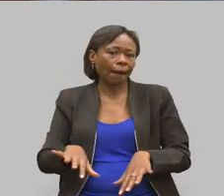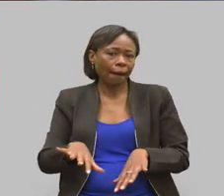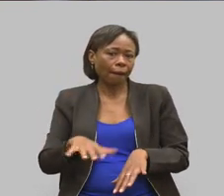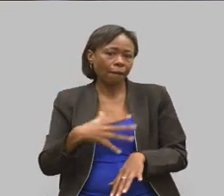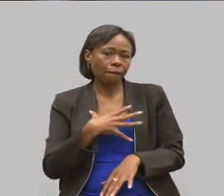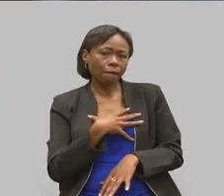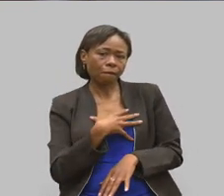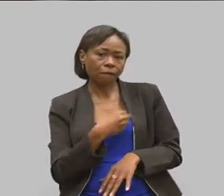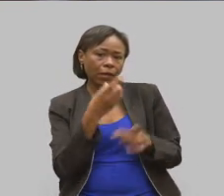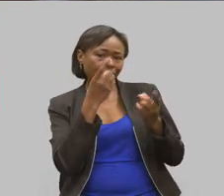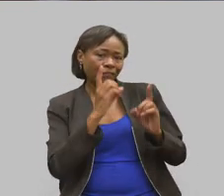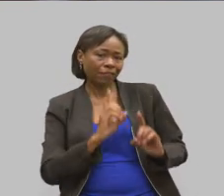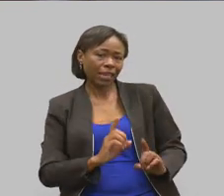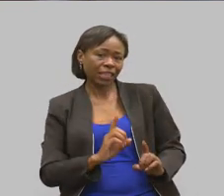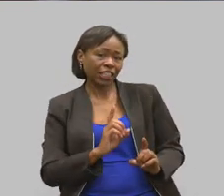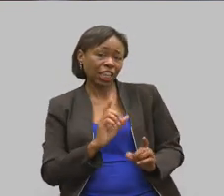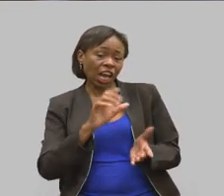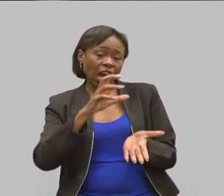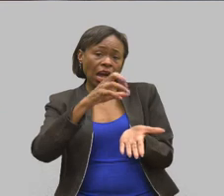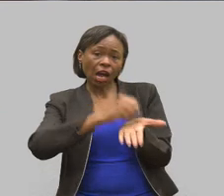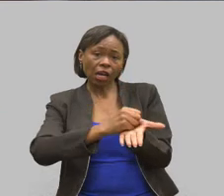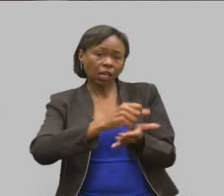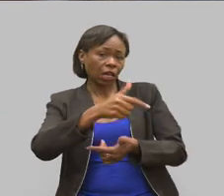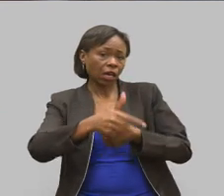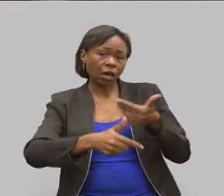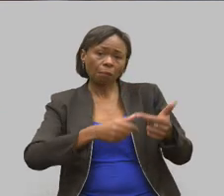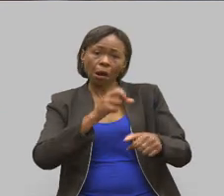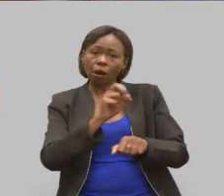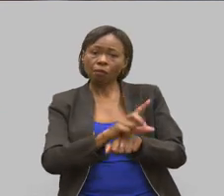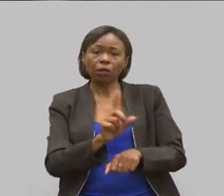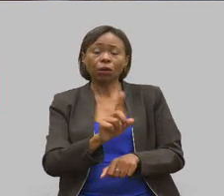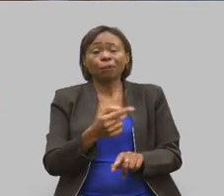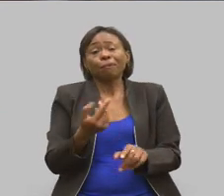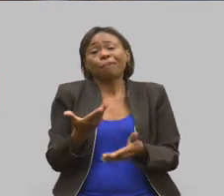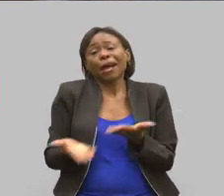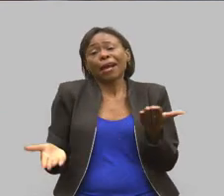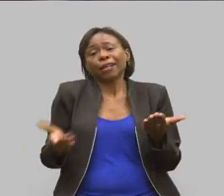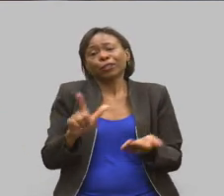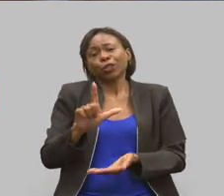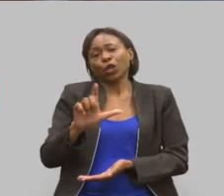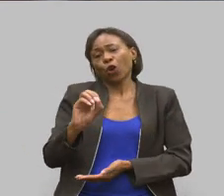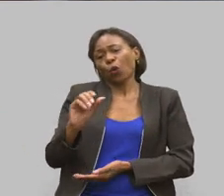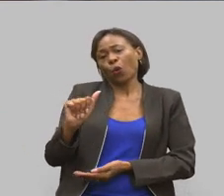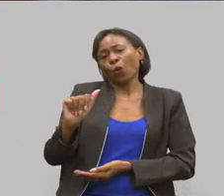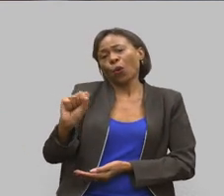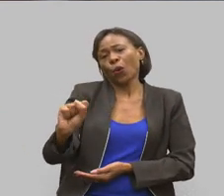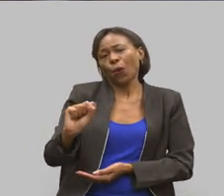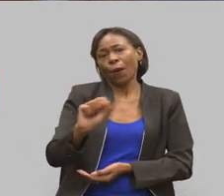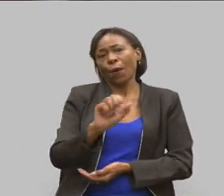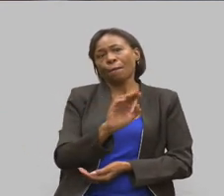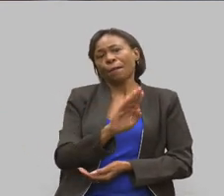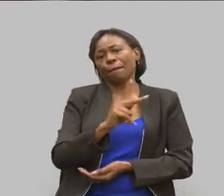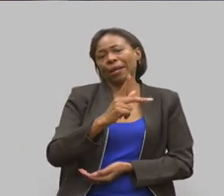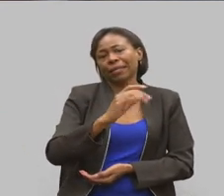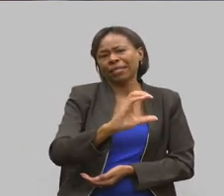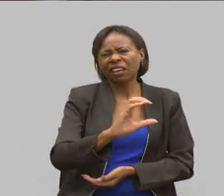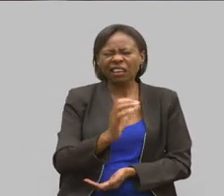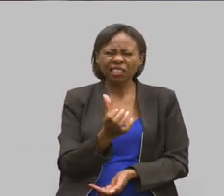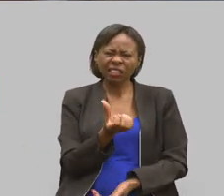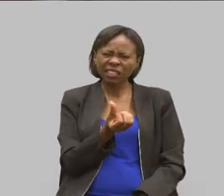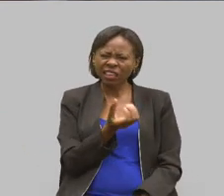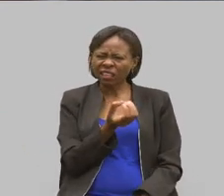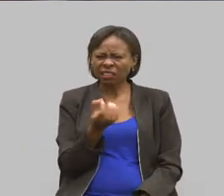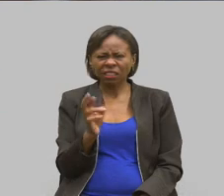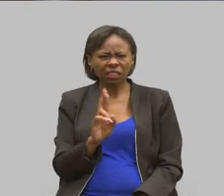trabalhem registrados porque pedem direito ao Luas ao BPC são r$ 600 não dá para